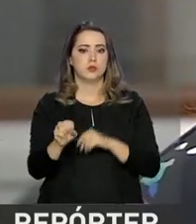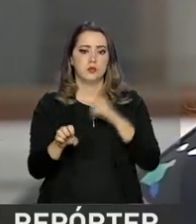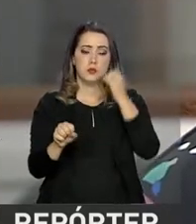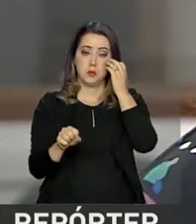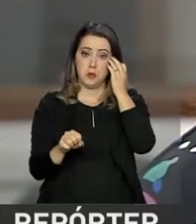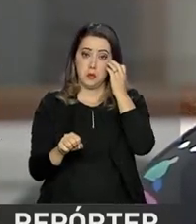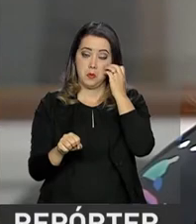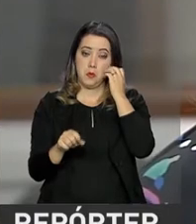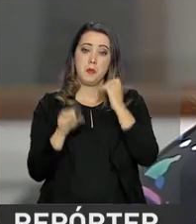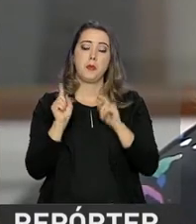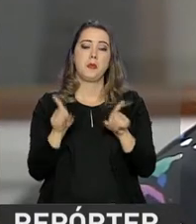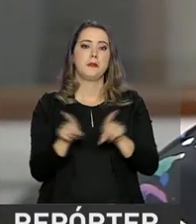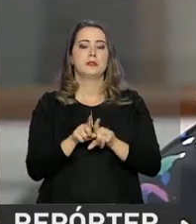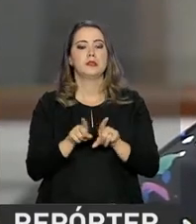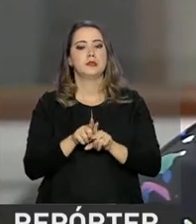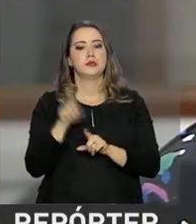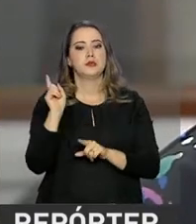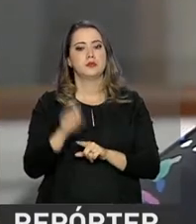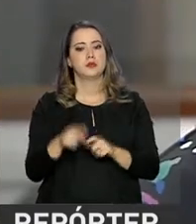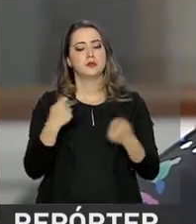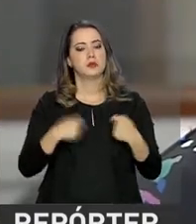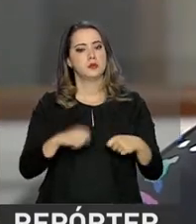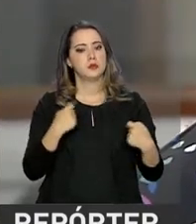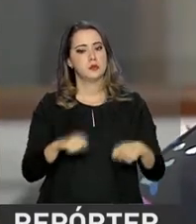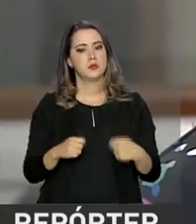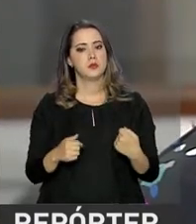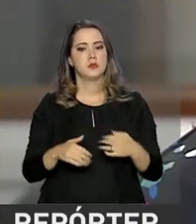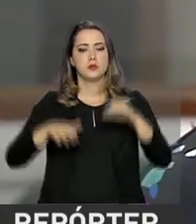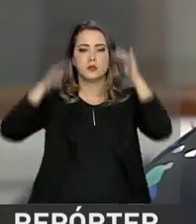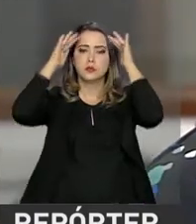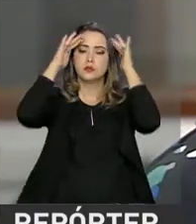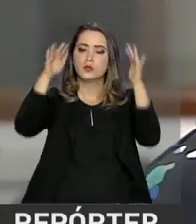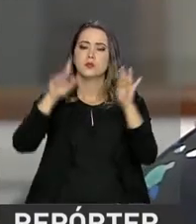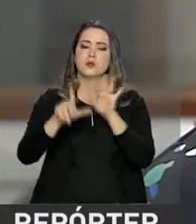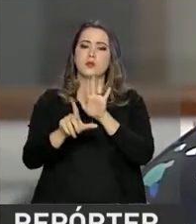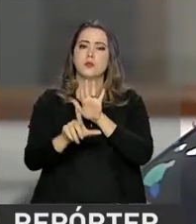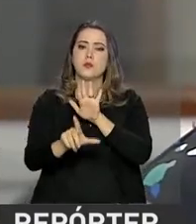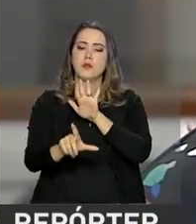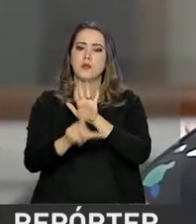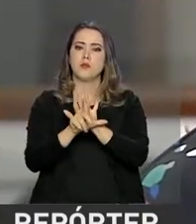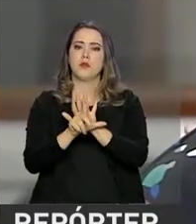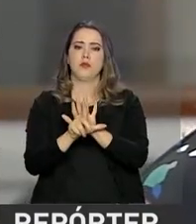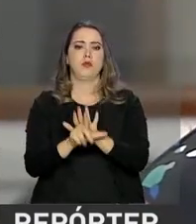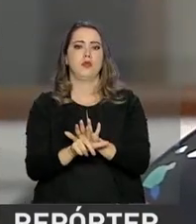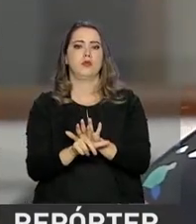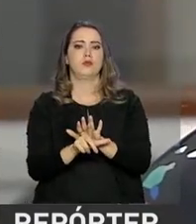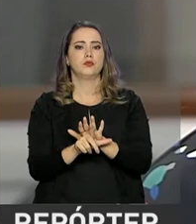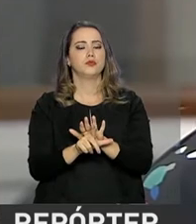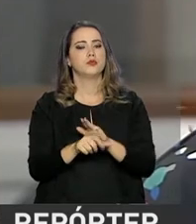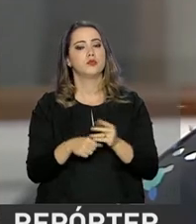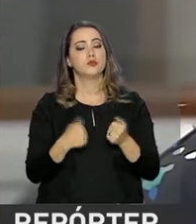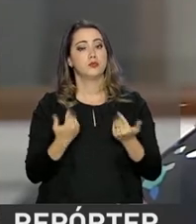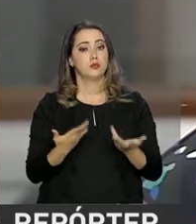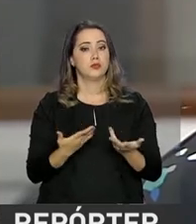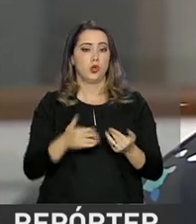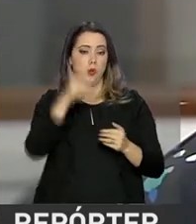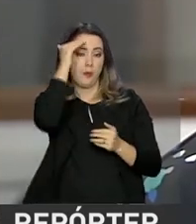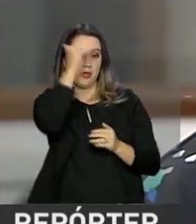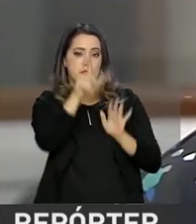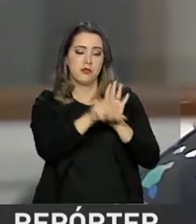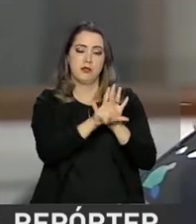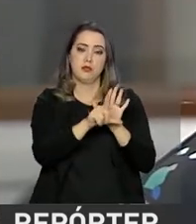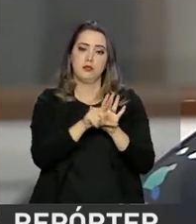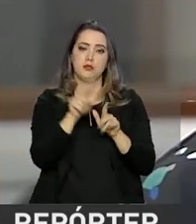e ele vai exigir o cumprimento da obrigação é da legislação cumprimento da legislação